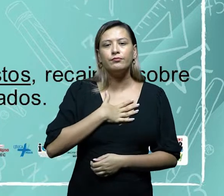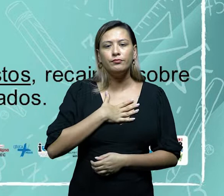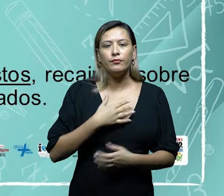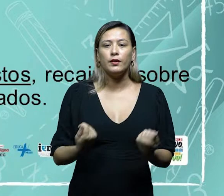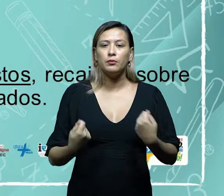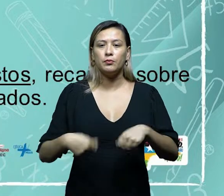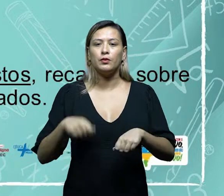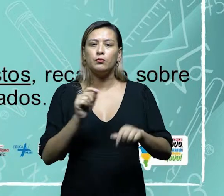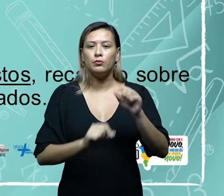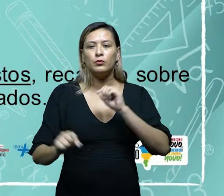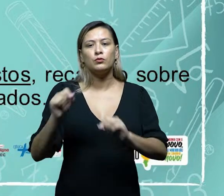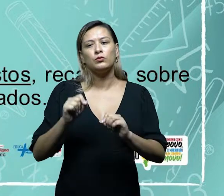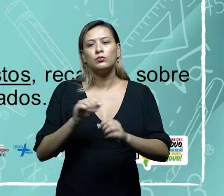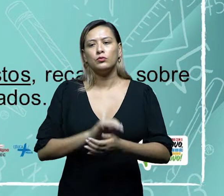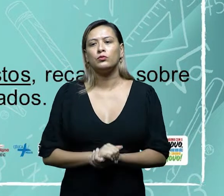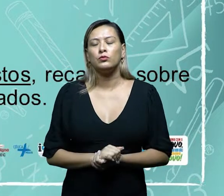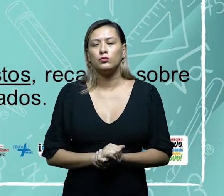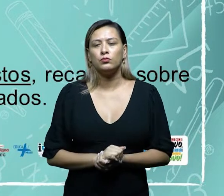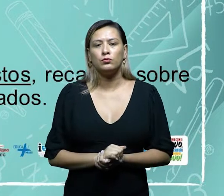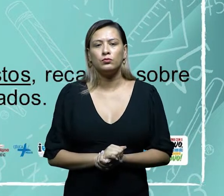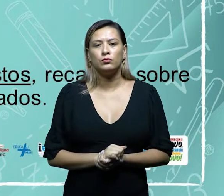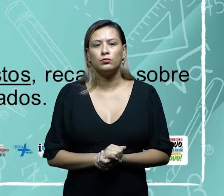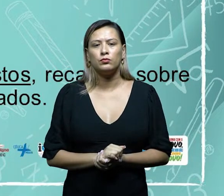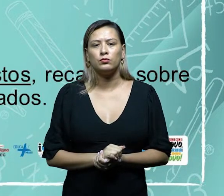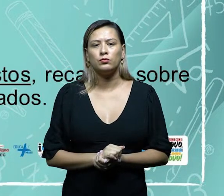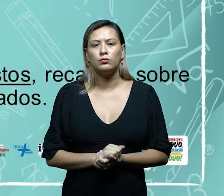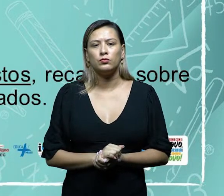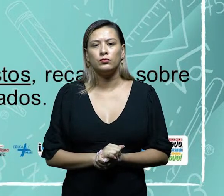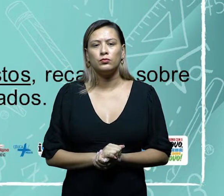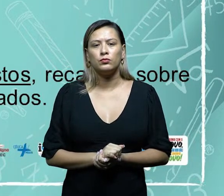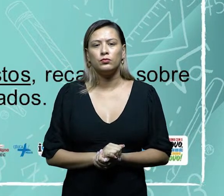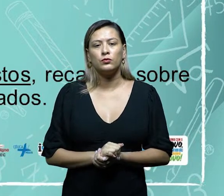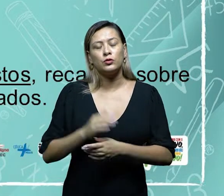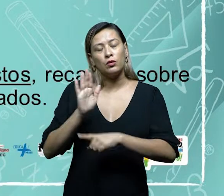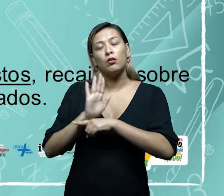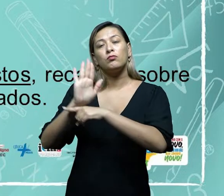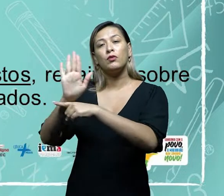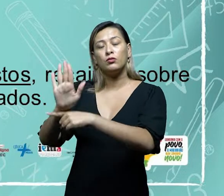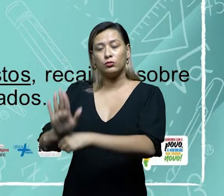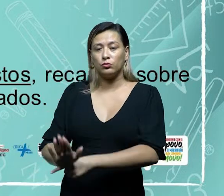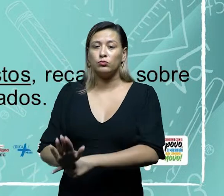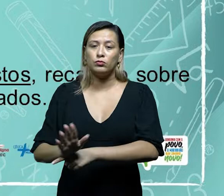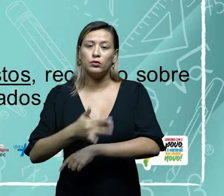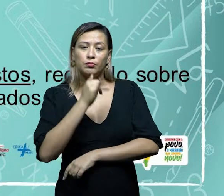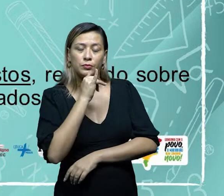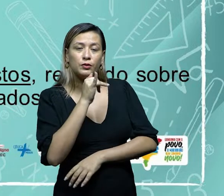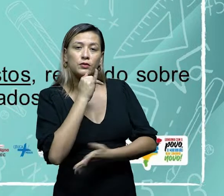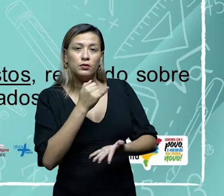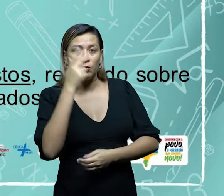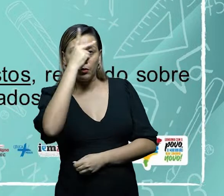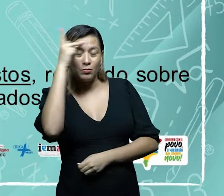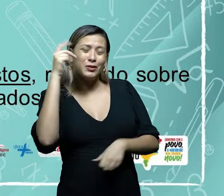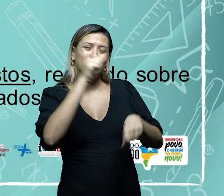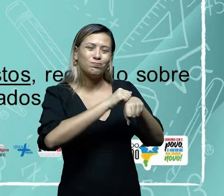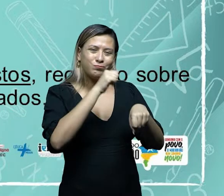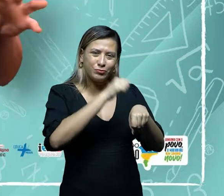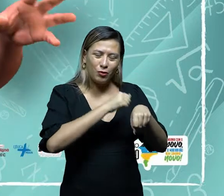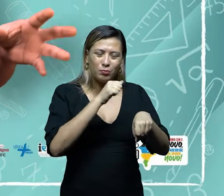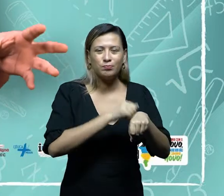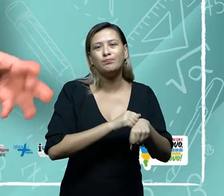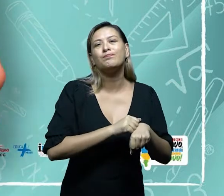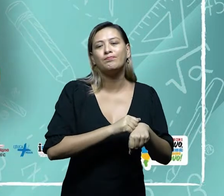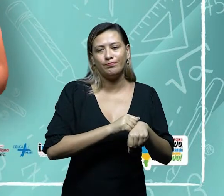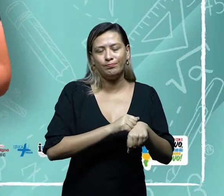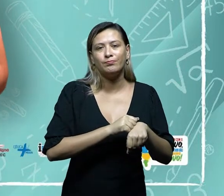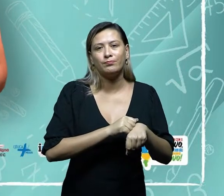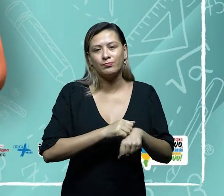inversão estatal moderada, né? Justamente prestando assistência, por exemplo, aos menos favorecidos. Pessoal,